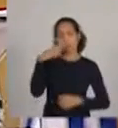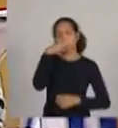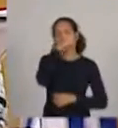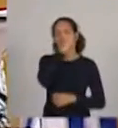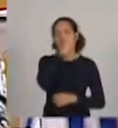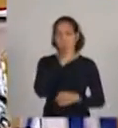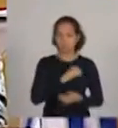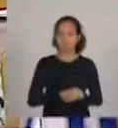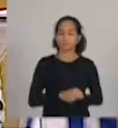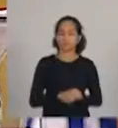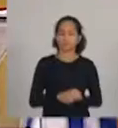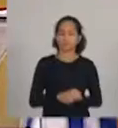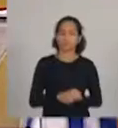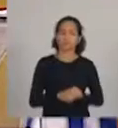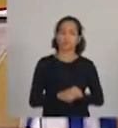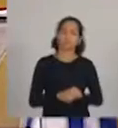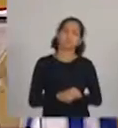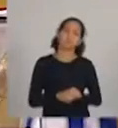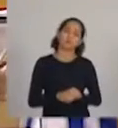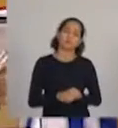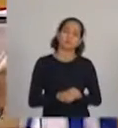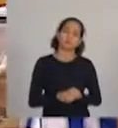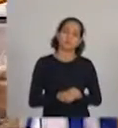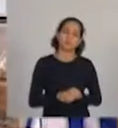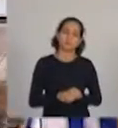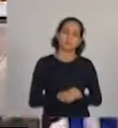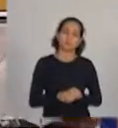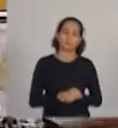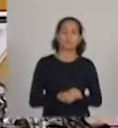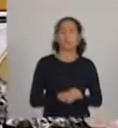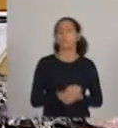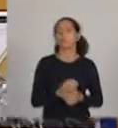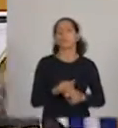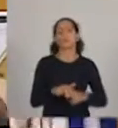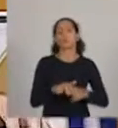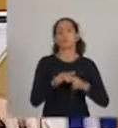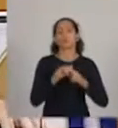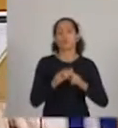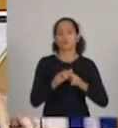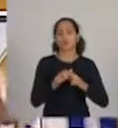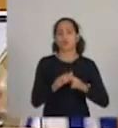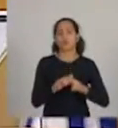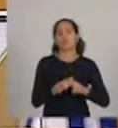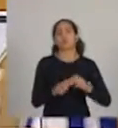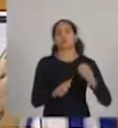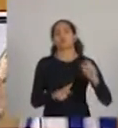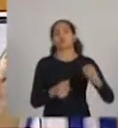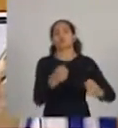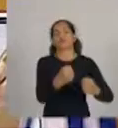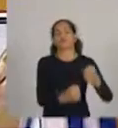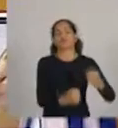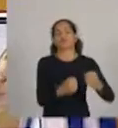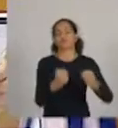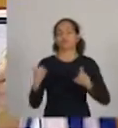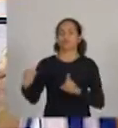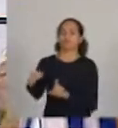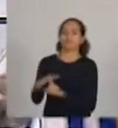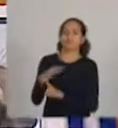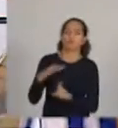possível, tendo em vista a exposição a que eles estão submetidos todos os